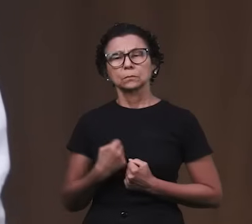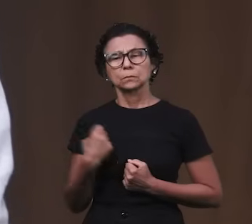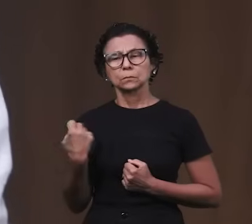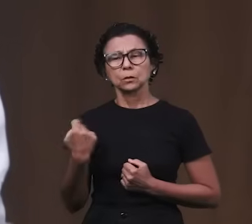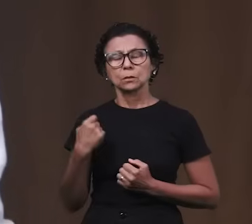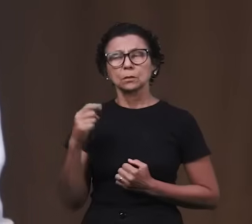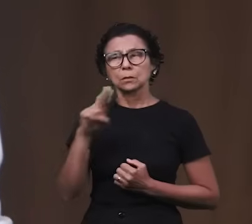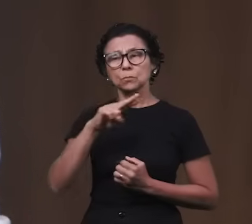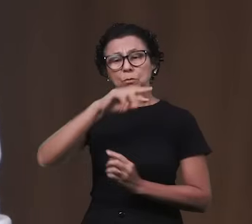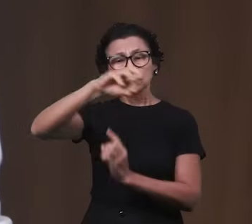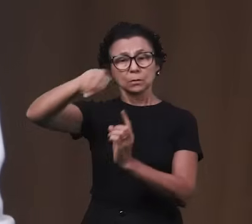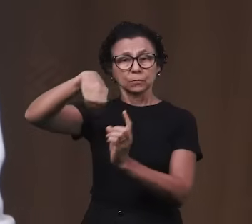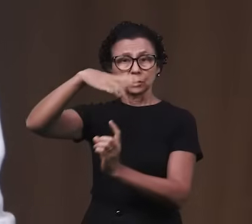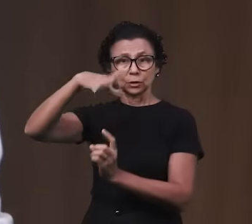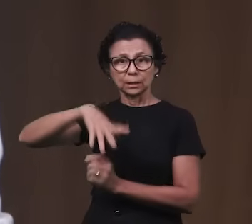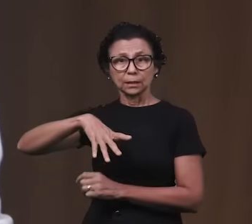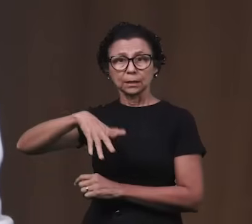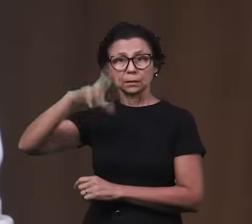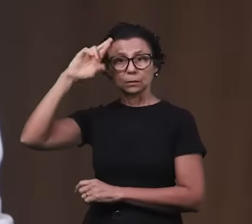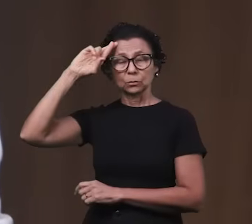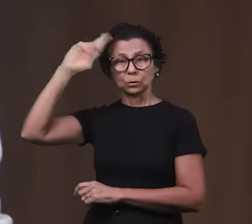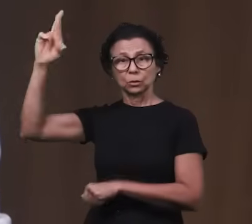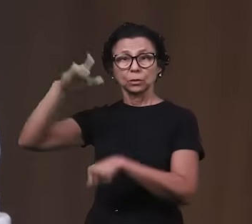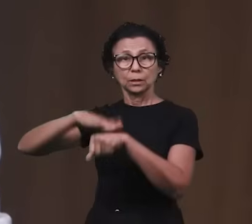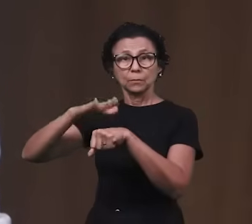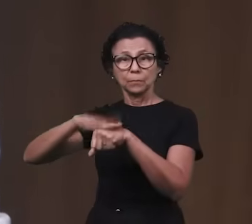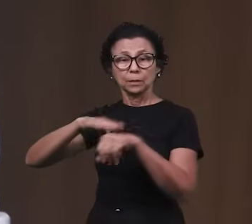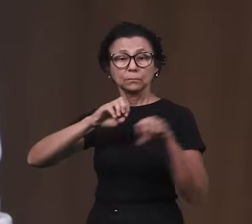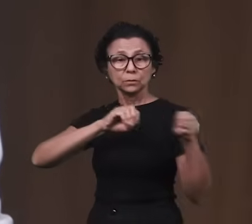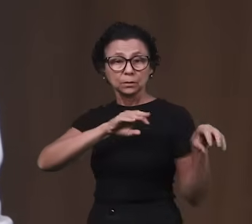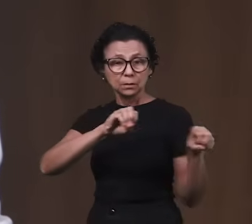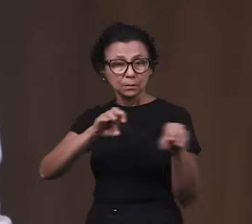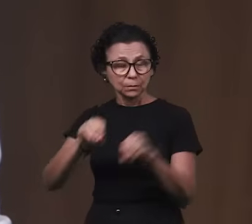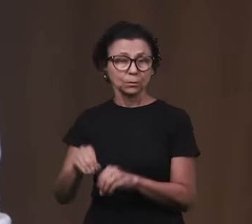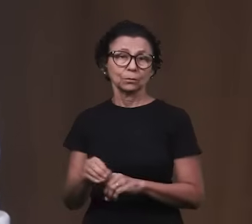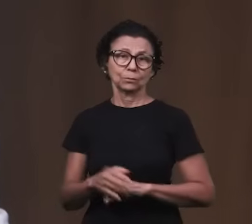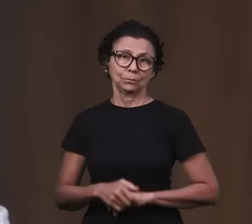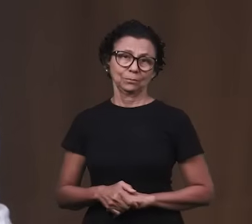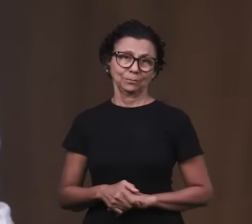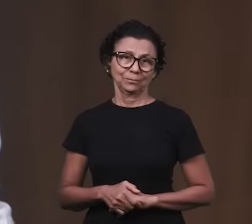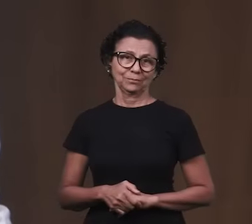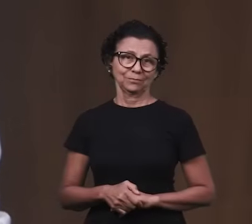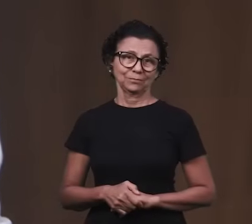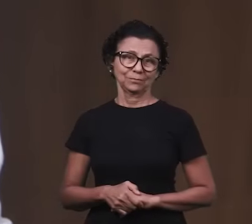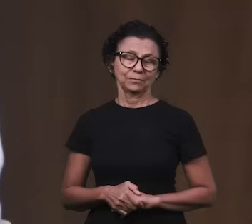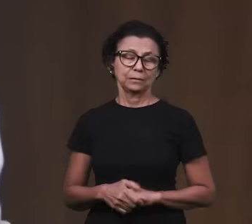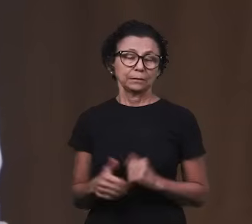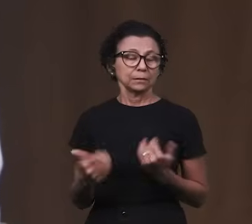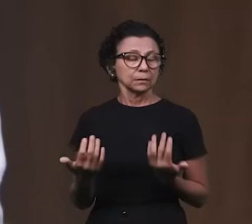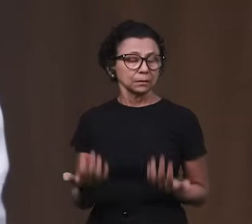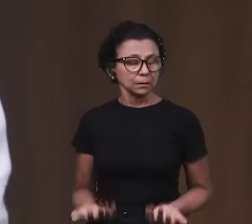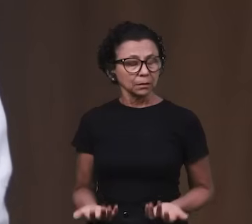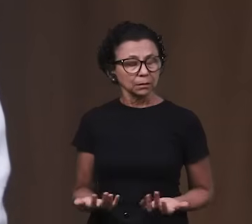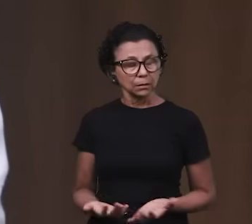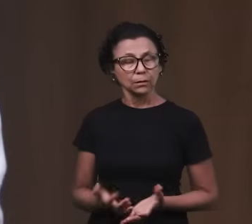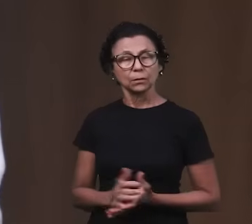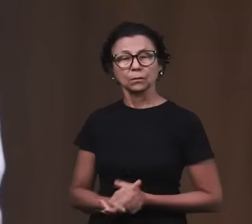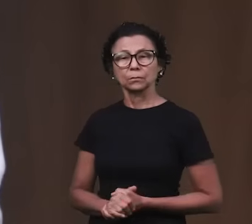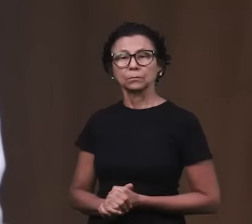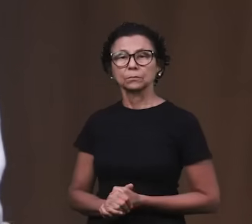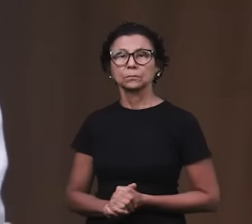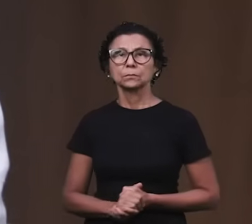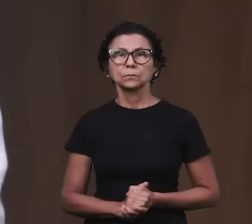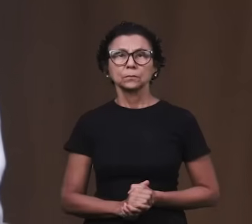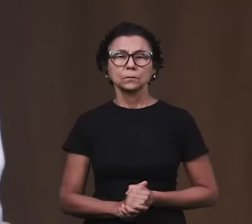deu como recurso para a nossa vivência, para a nossa vida diária. Então, até na correção dos nossos